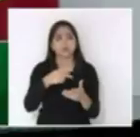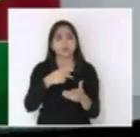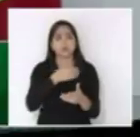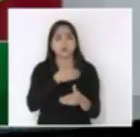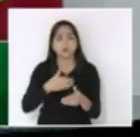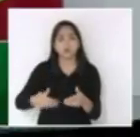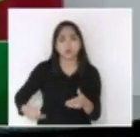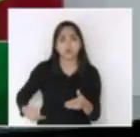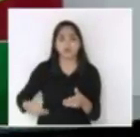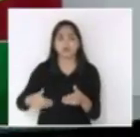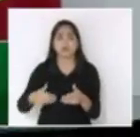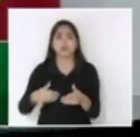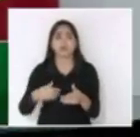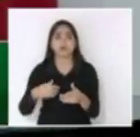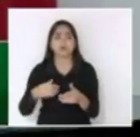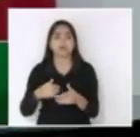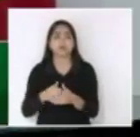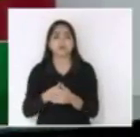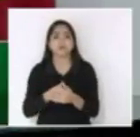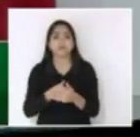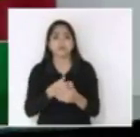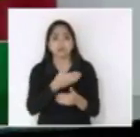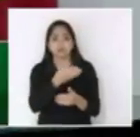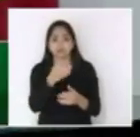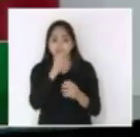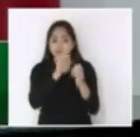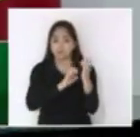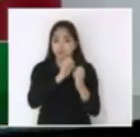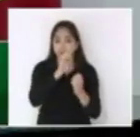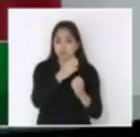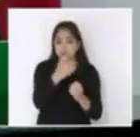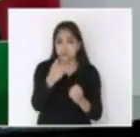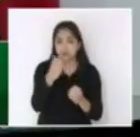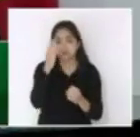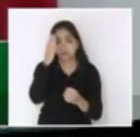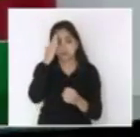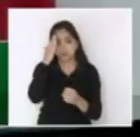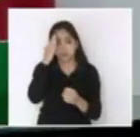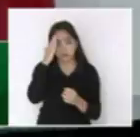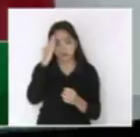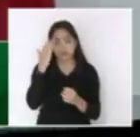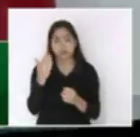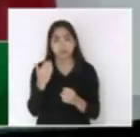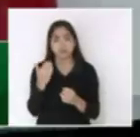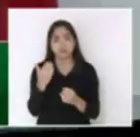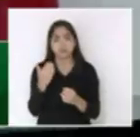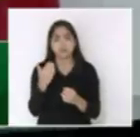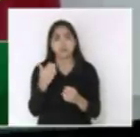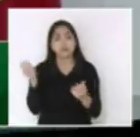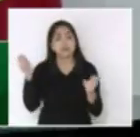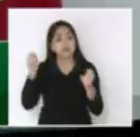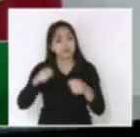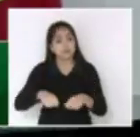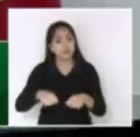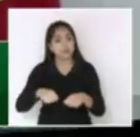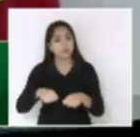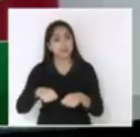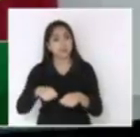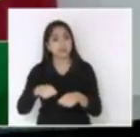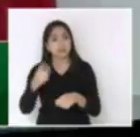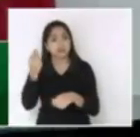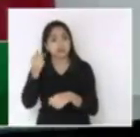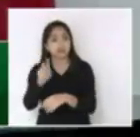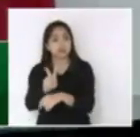buscar, deputado Bernardo, o senhor que é empresário bem-sucedido no Estado, que tem capacidade de buscar